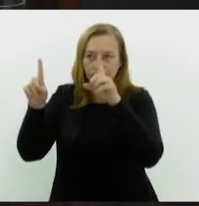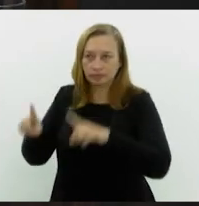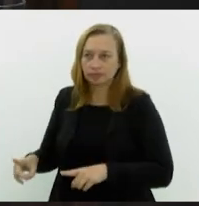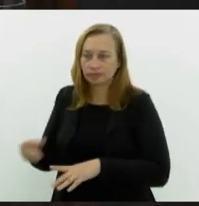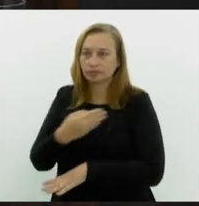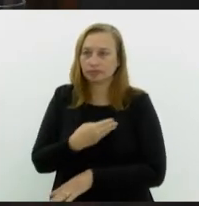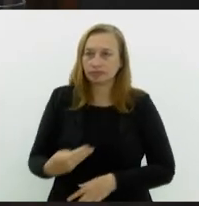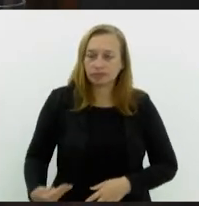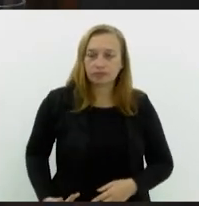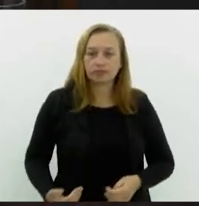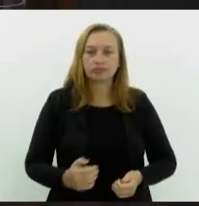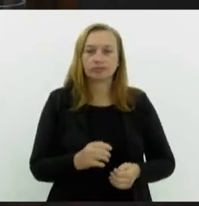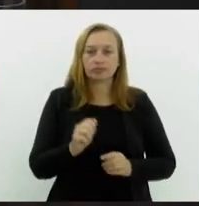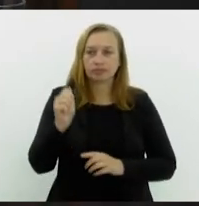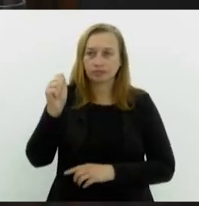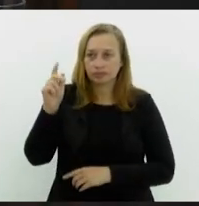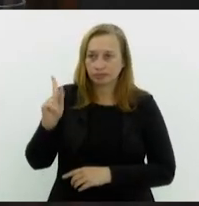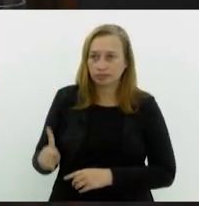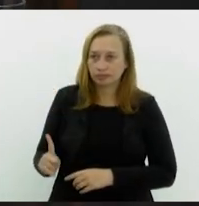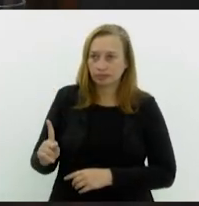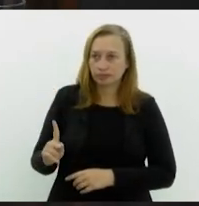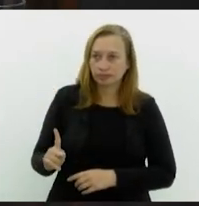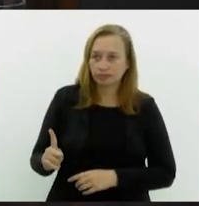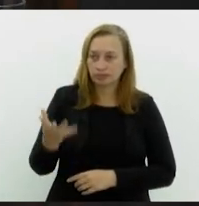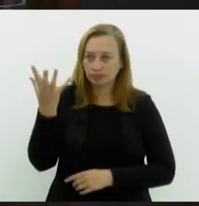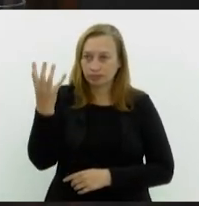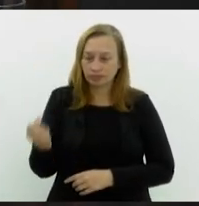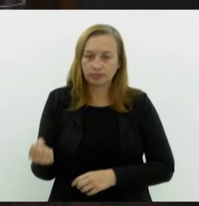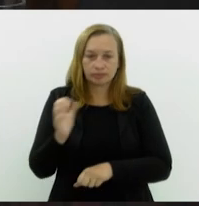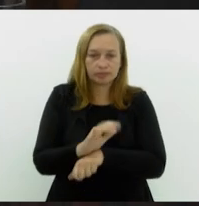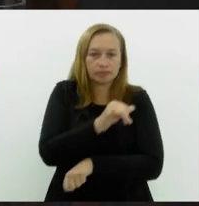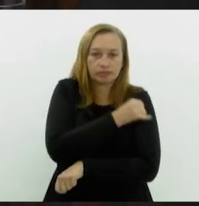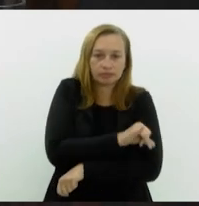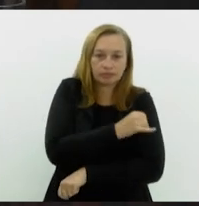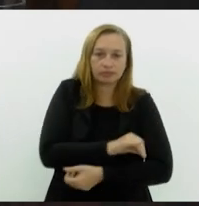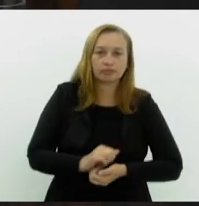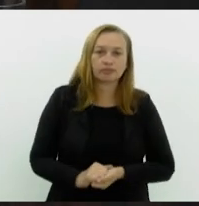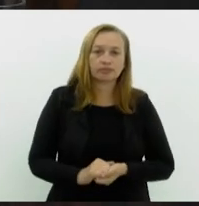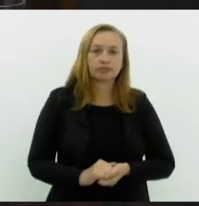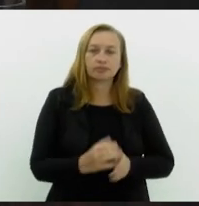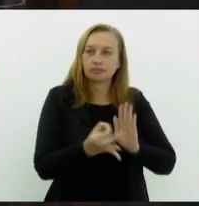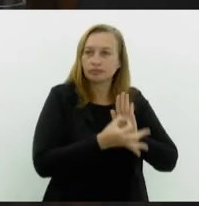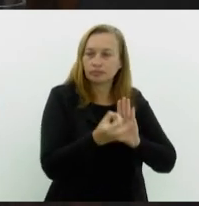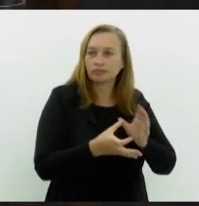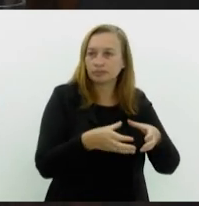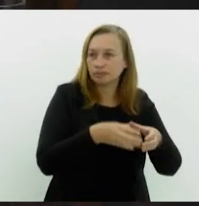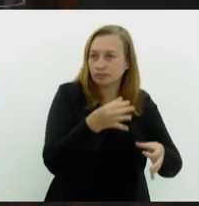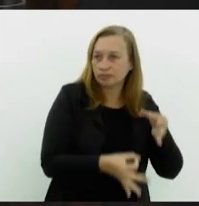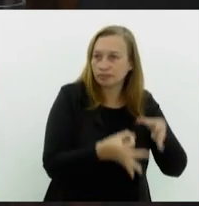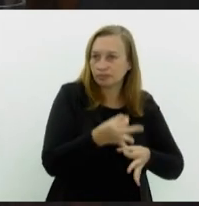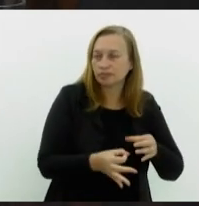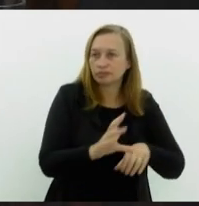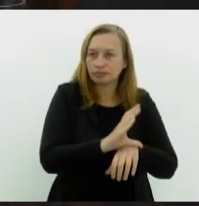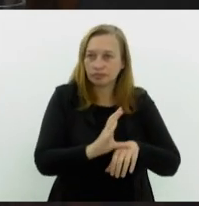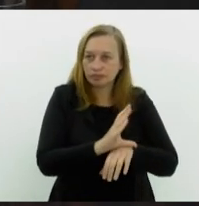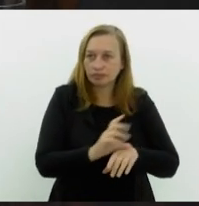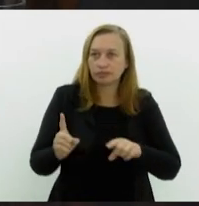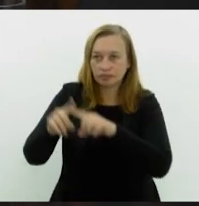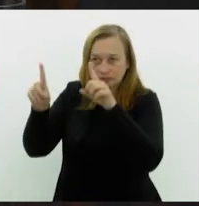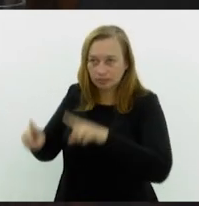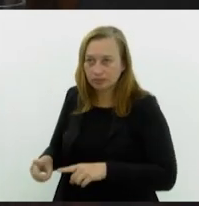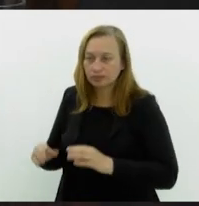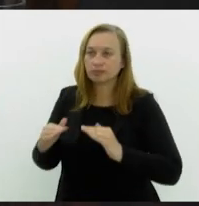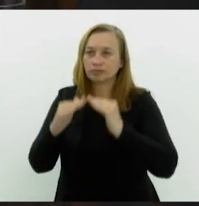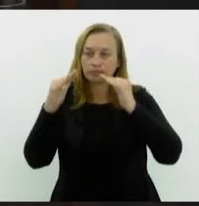efetivos para aposentados e pensionistas do Estado do Rio de Janeiro. Pareceres das comissões de Constituição e Justiça pela constitucionalidade de servidores públicos